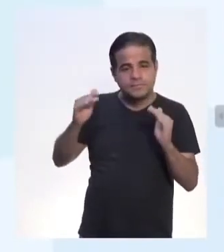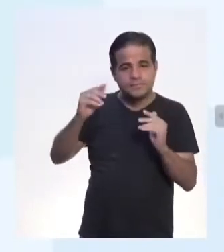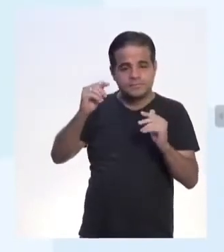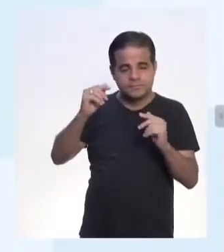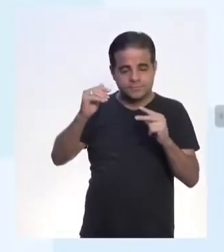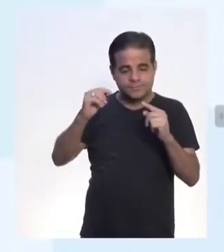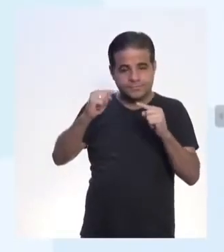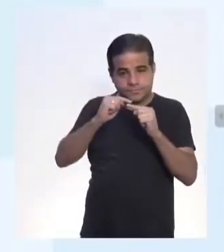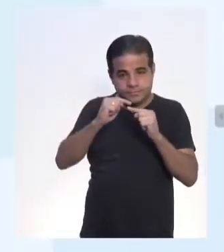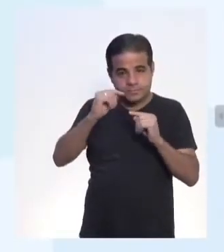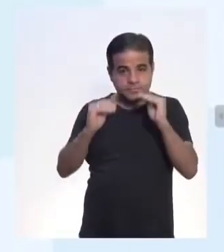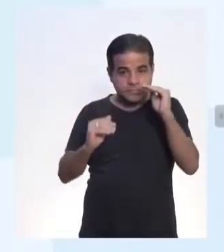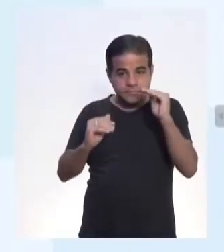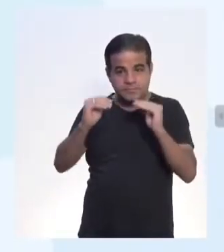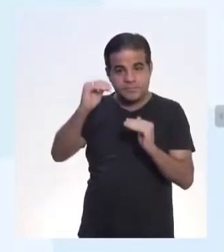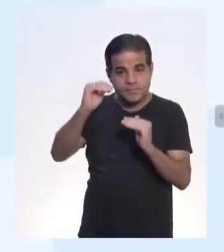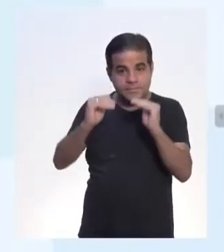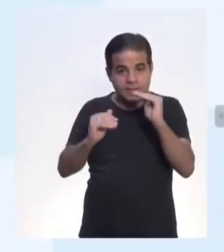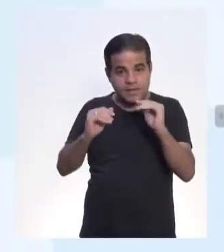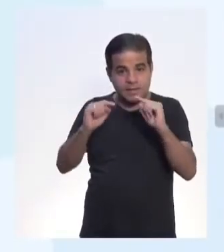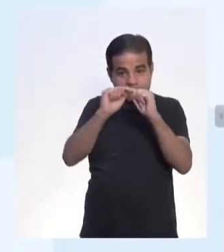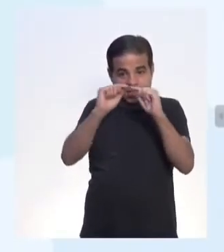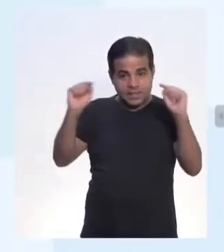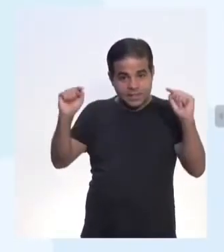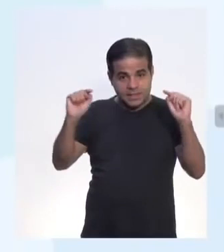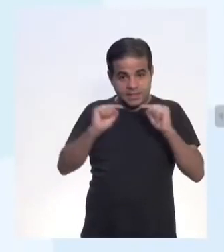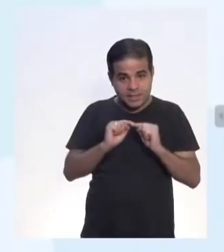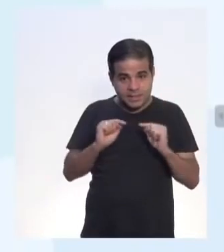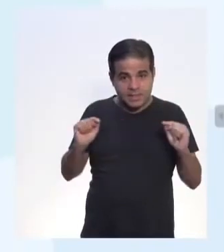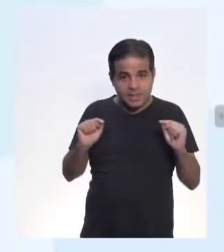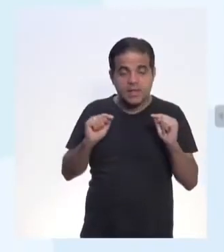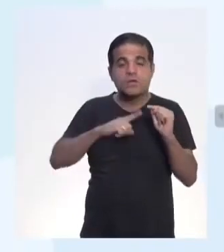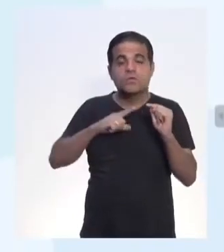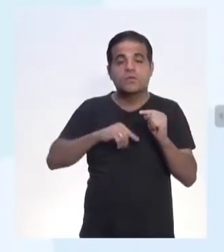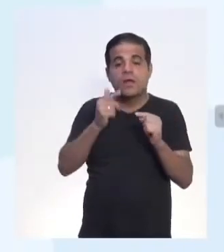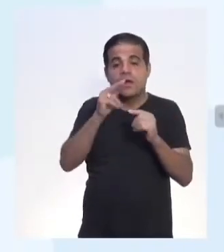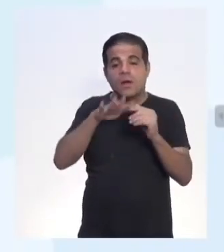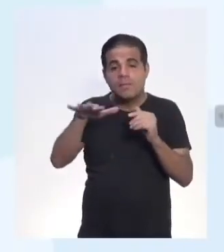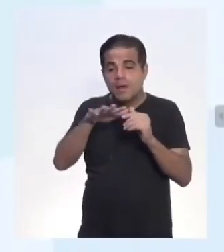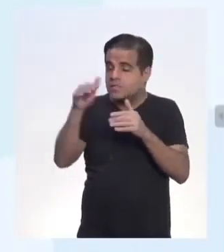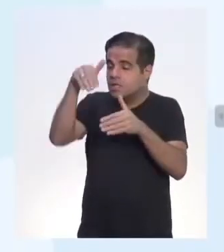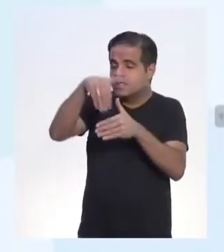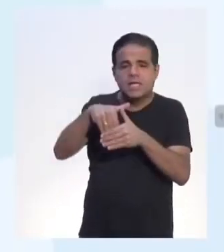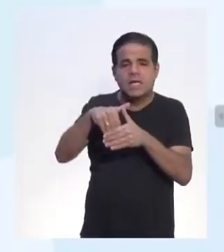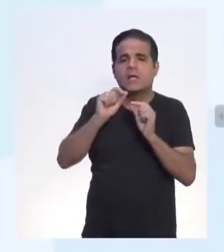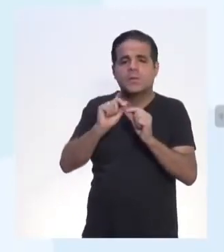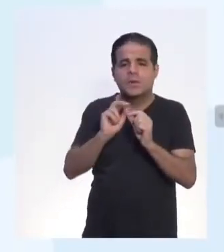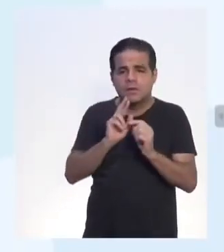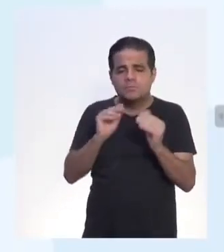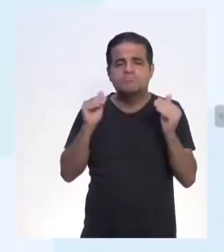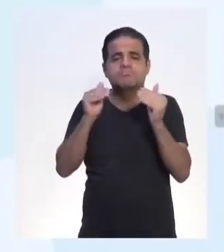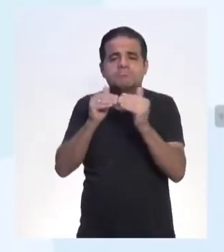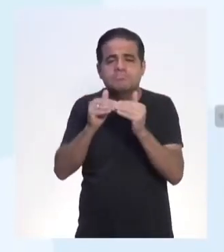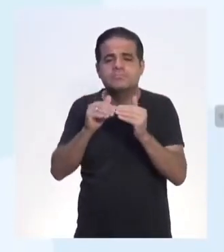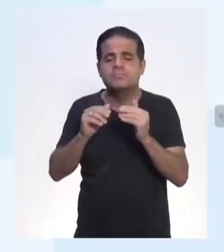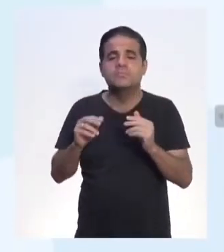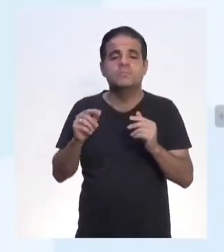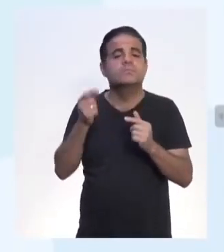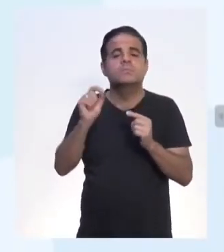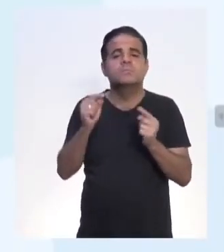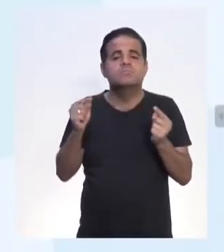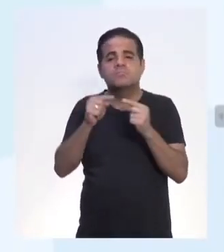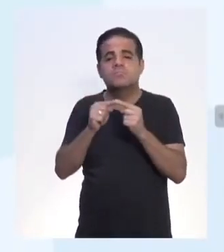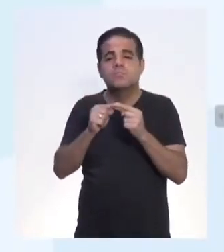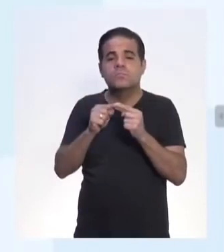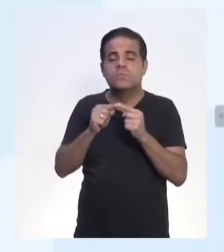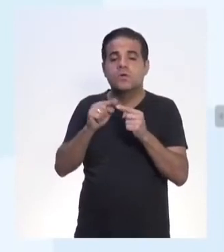né? Então, entre essas duas paralelas, eu tenho uma parte que é interna. Quem que é correspondente? Eu vou até pegar o outro aqui, ó.